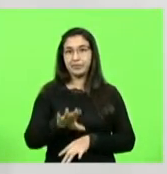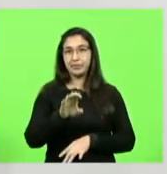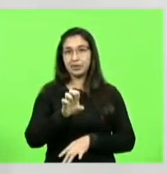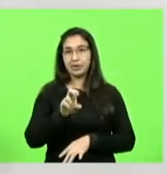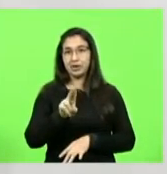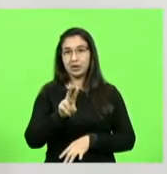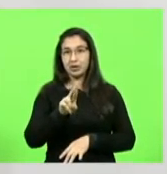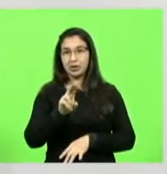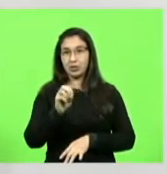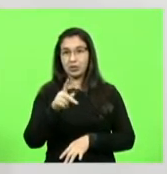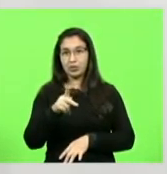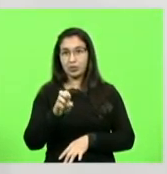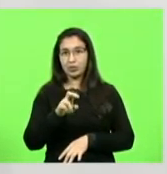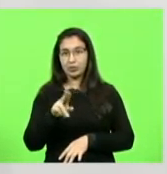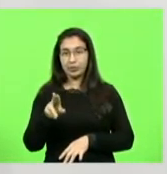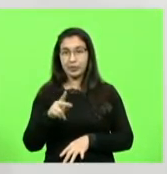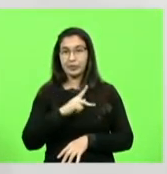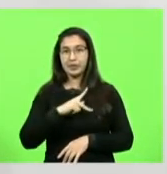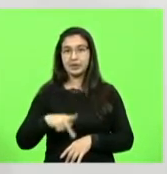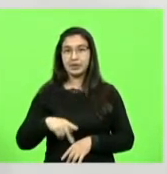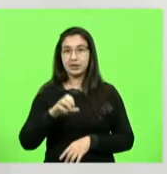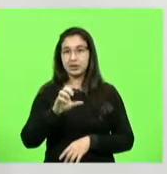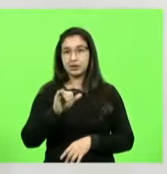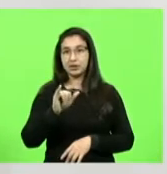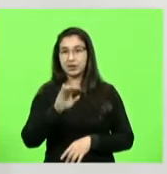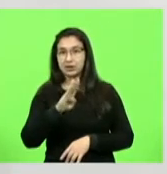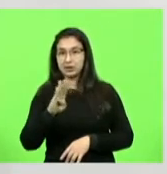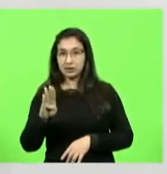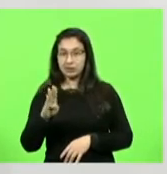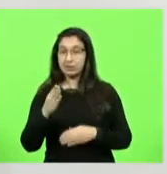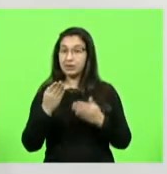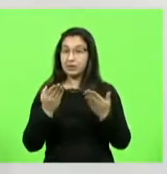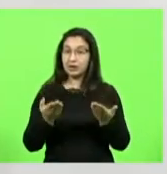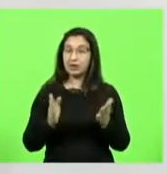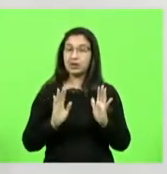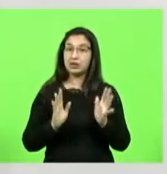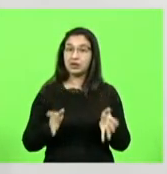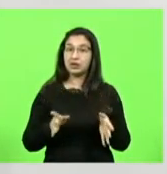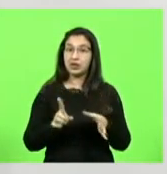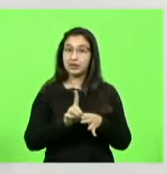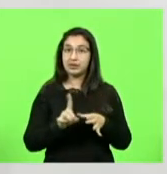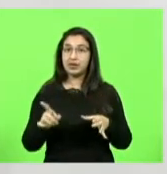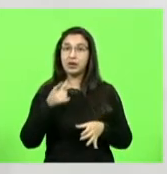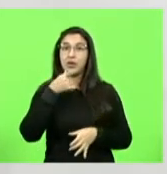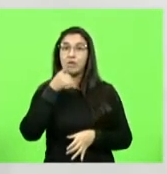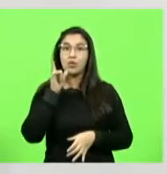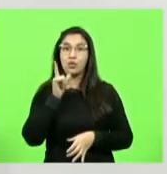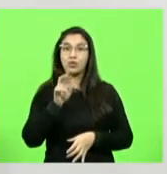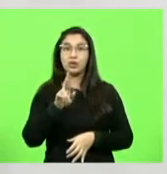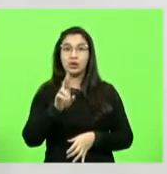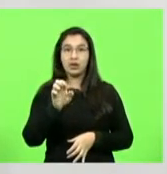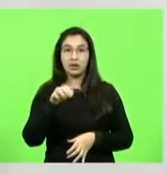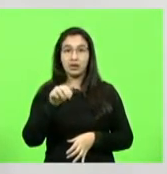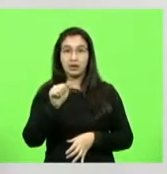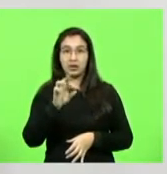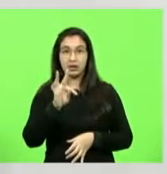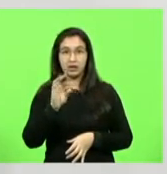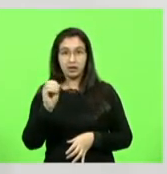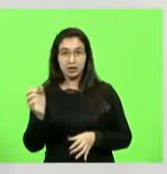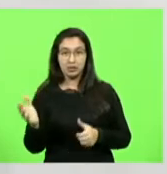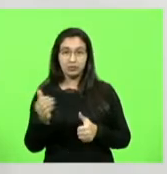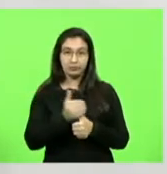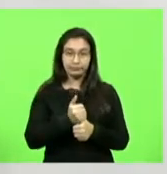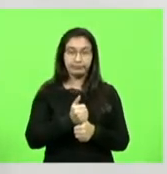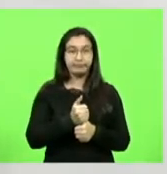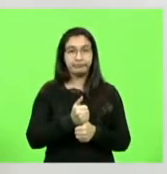da Rocha, o presidente da CIB, que deixou o cargo ontem para o Renato Medeiros, também falei com o Renato Medeiros, mas o